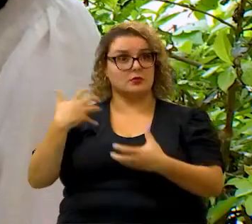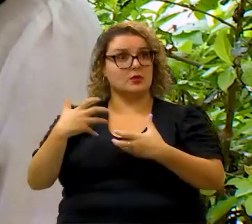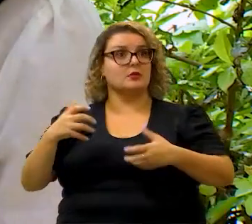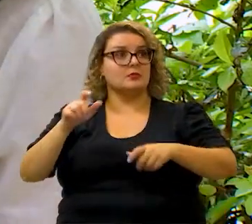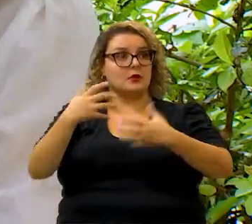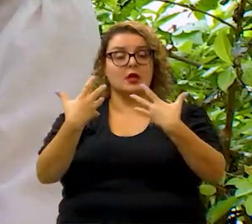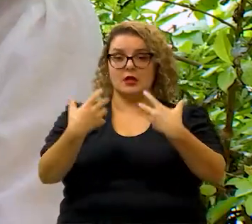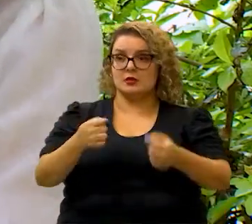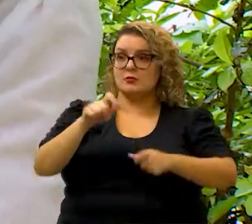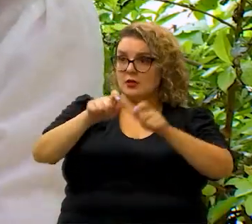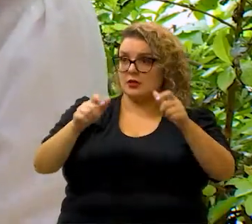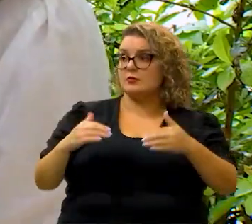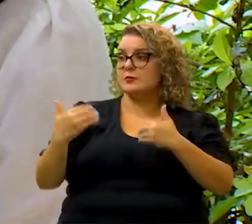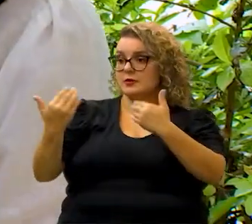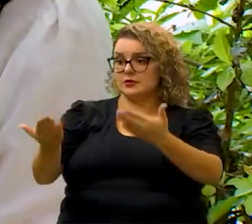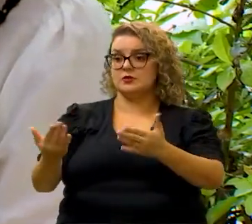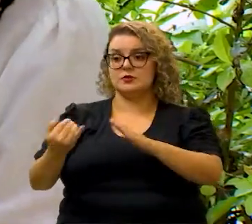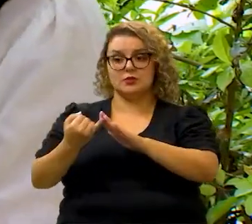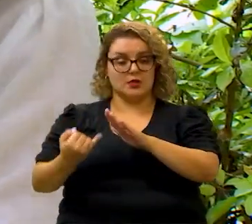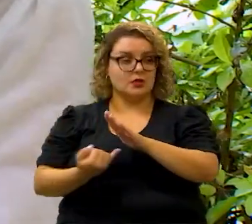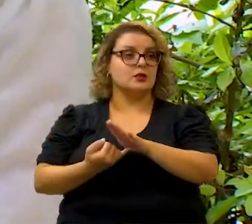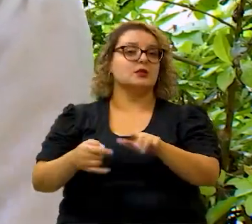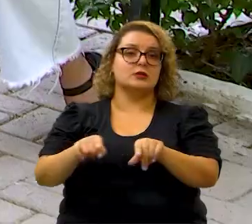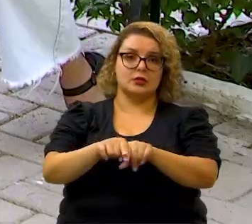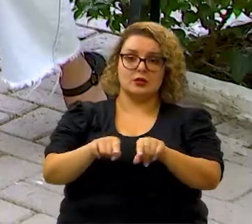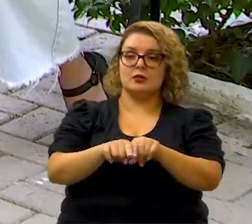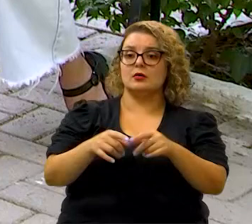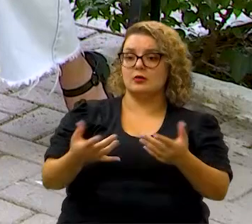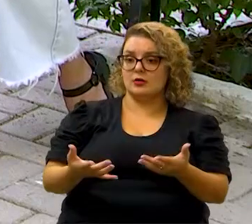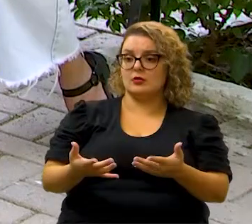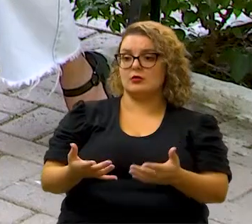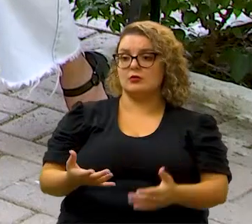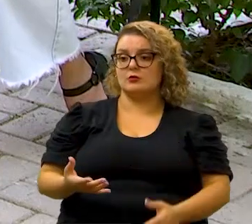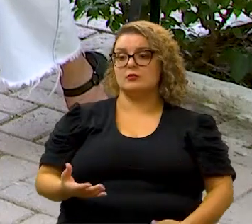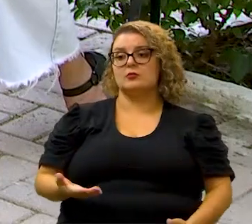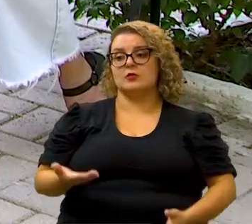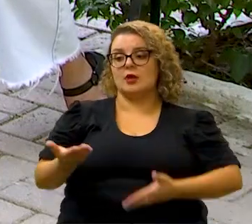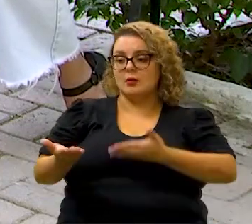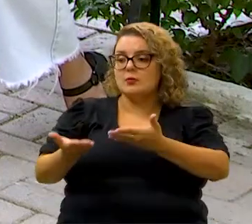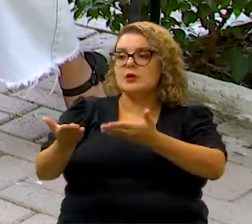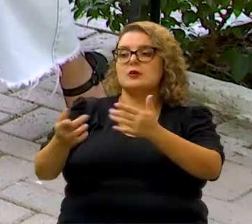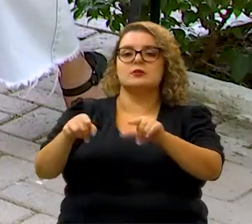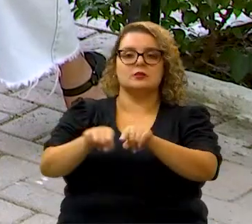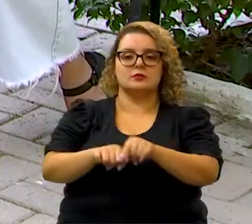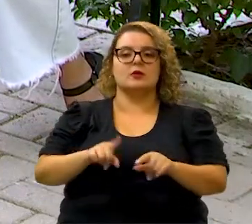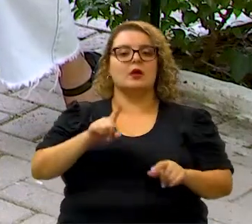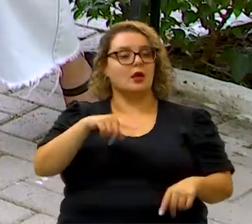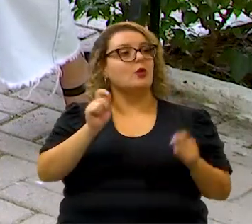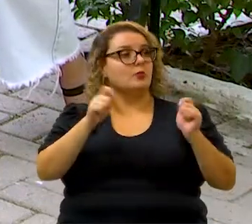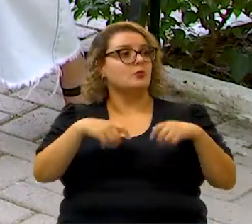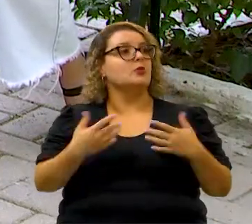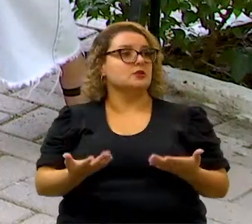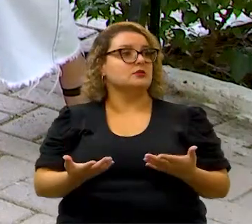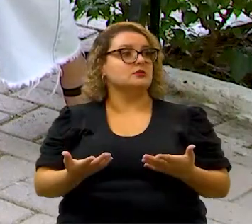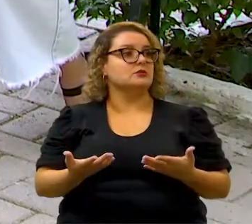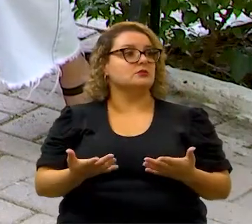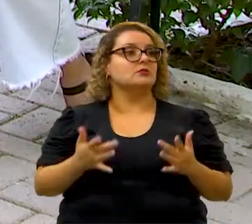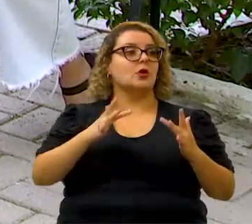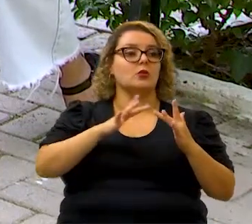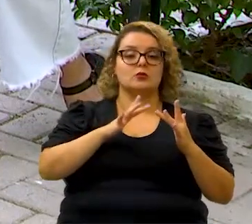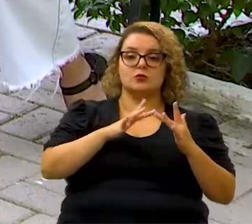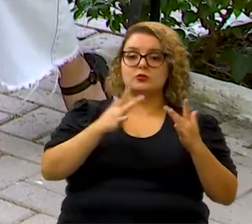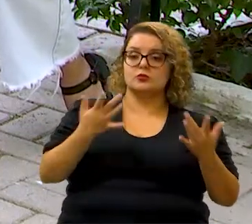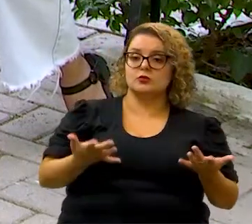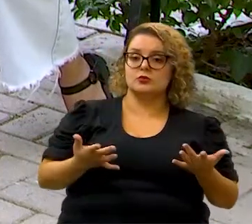gente, é bom também para os idosos receberem essas pessoas que vêm de fora da instituição, né? Para prestar esse cuidado também. É